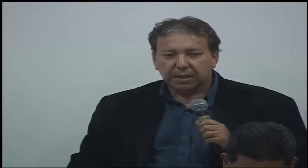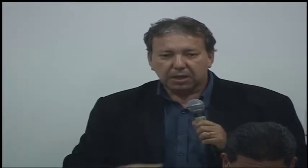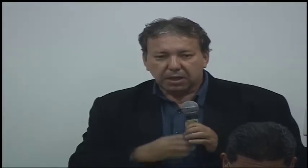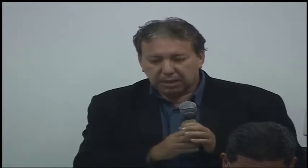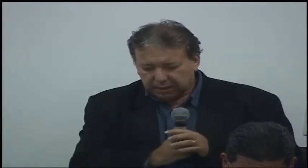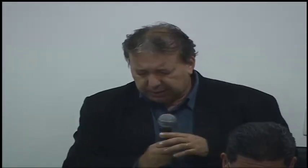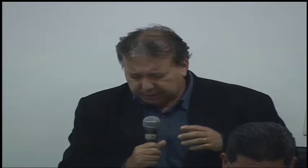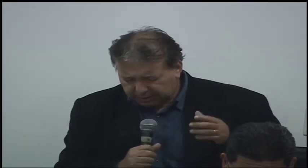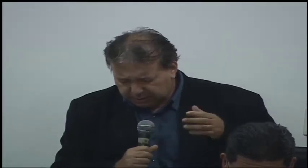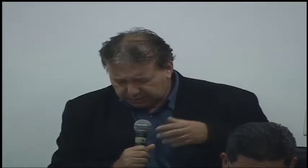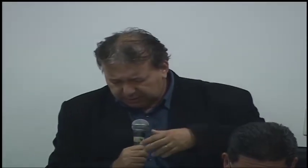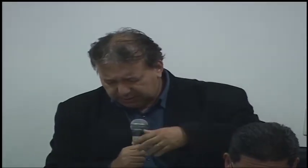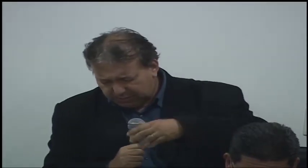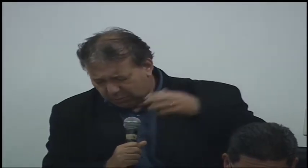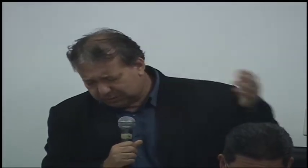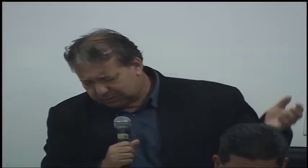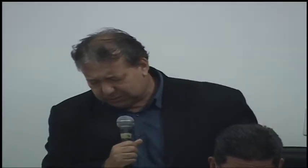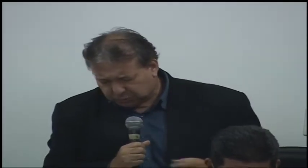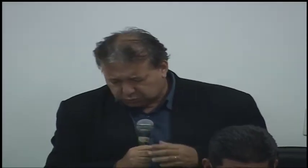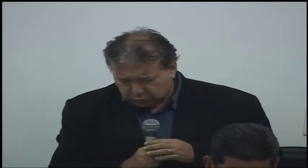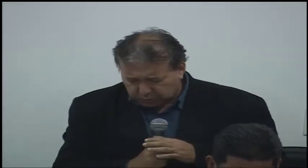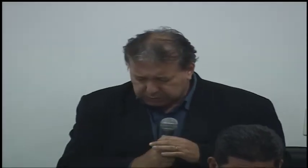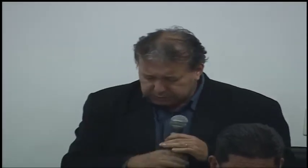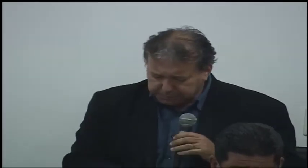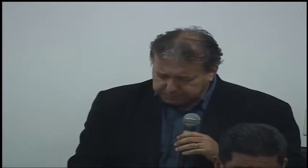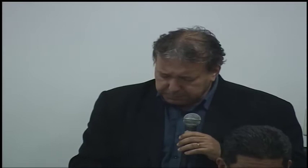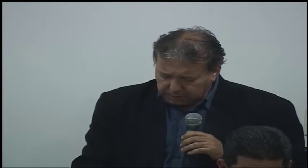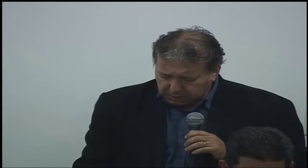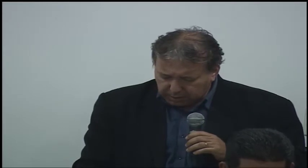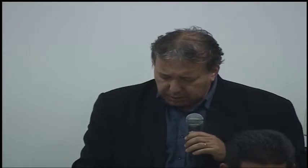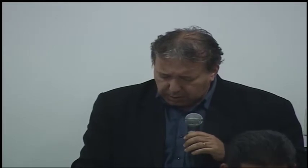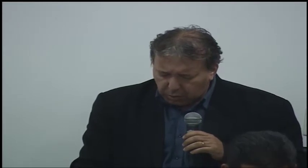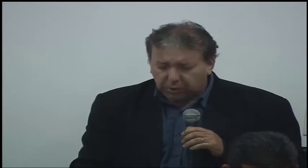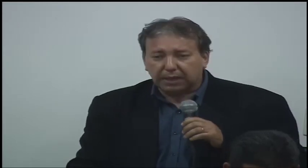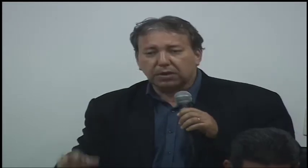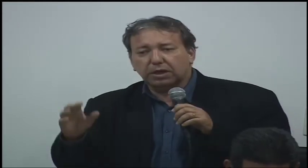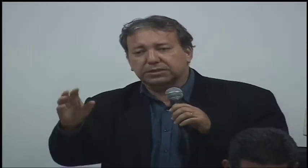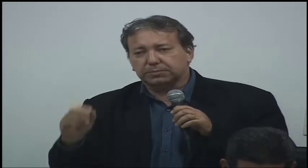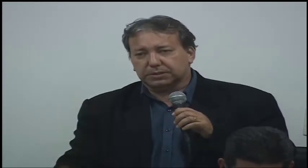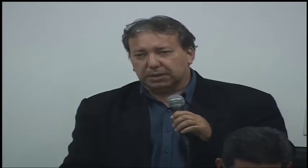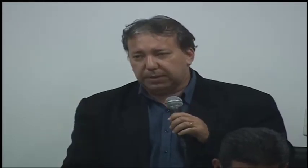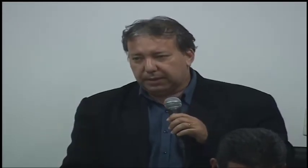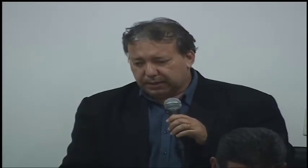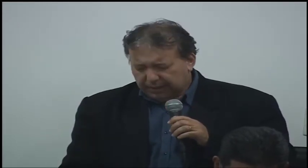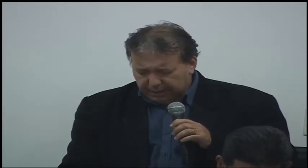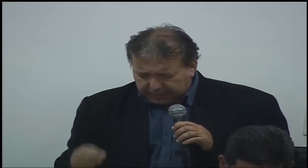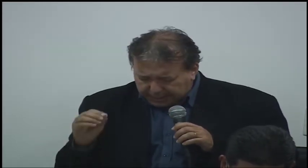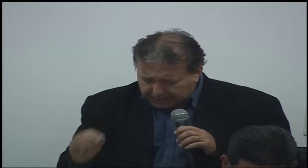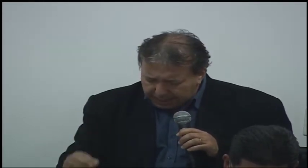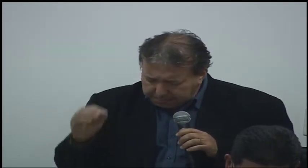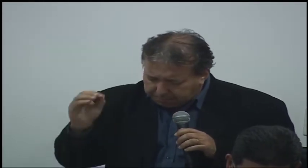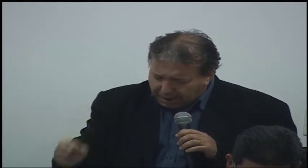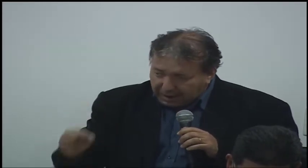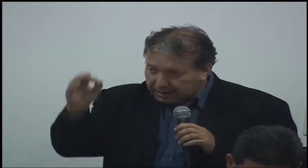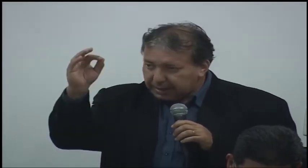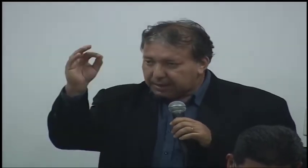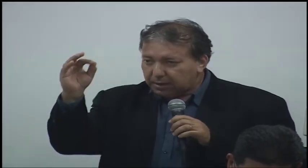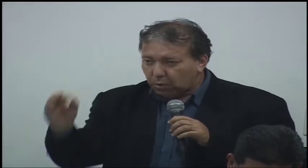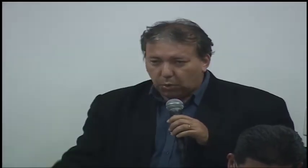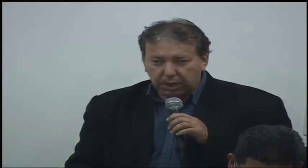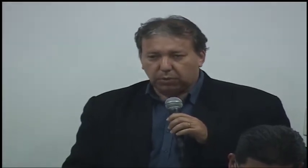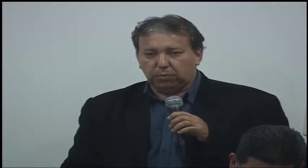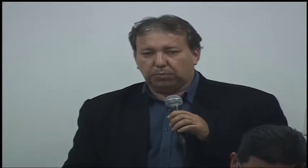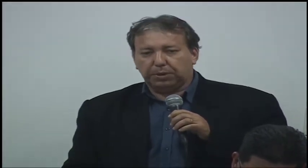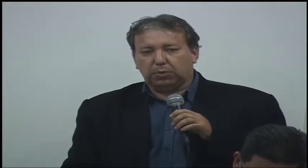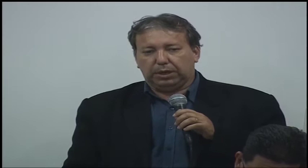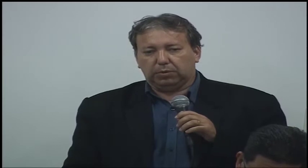tirar, e que um monte de discussões. O que nós temos que saber? Quem paga